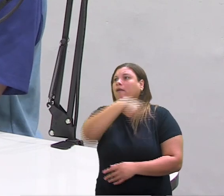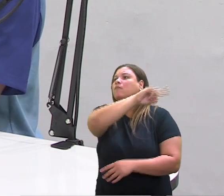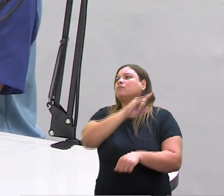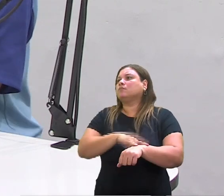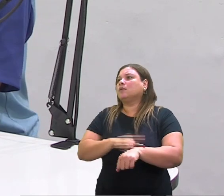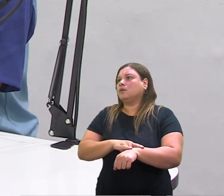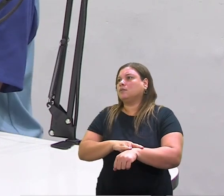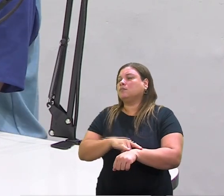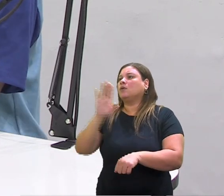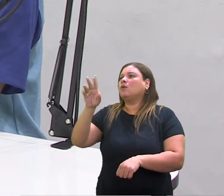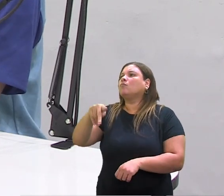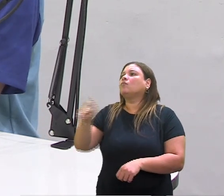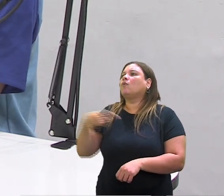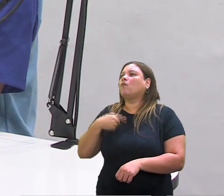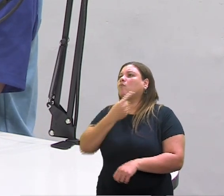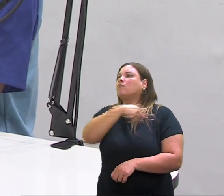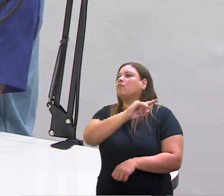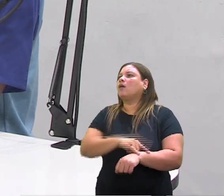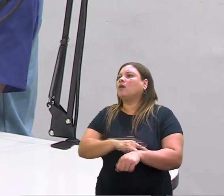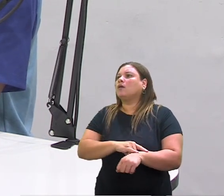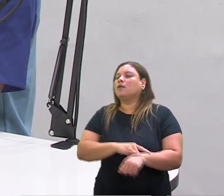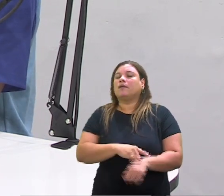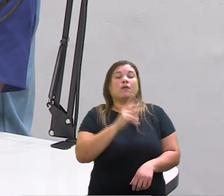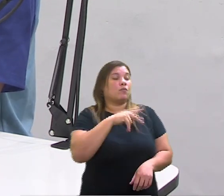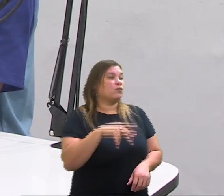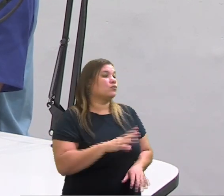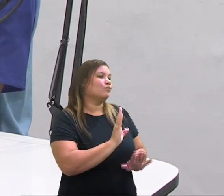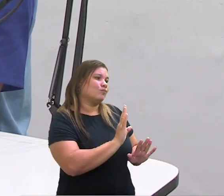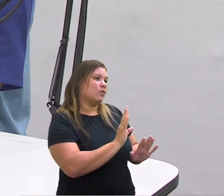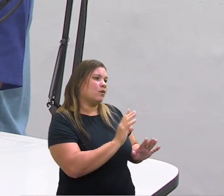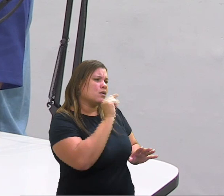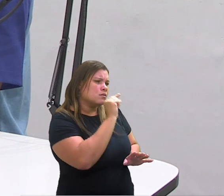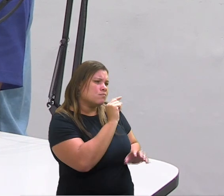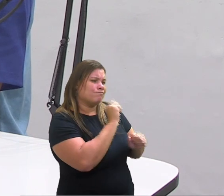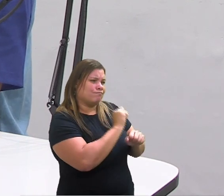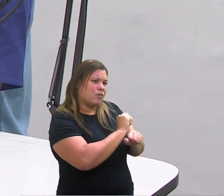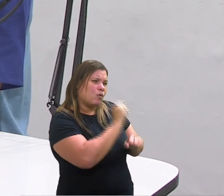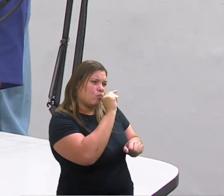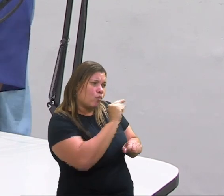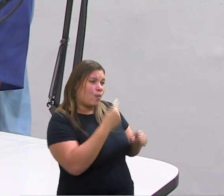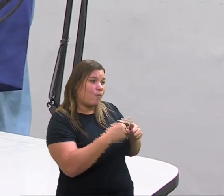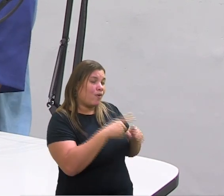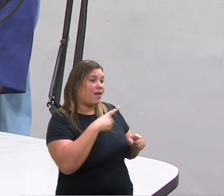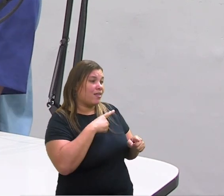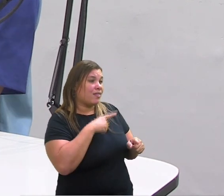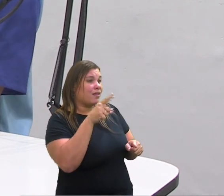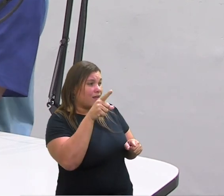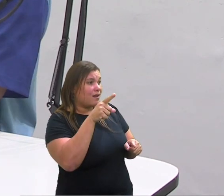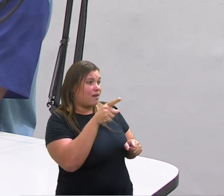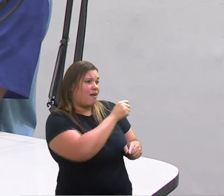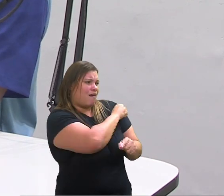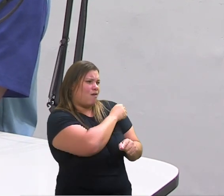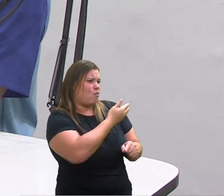guardar a vez dele, né? Porque normalmente o professor não deixa sair mais de 3 alunos, porque